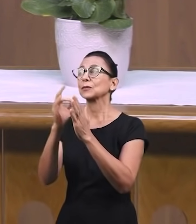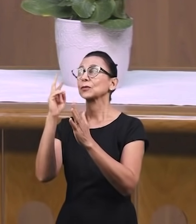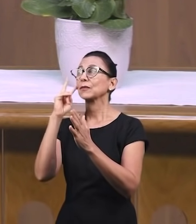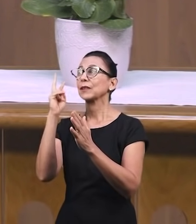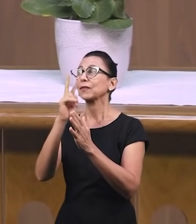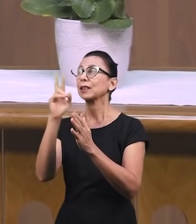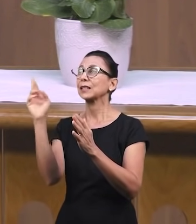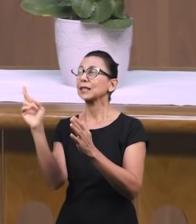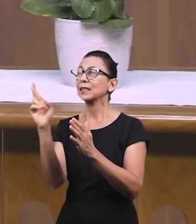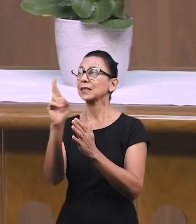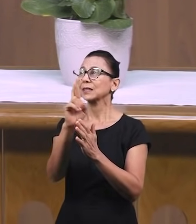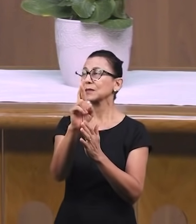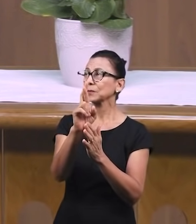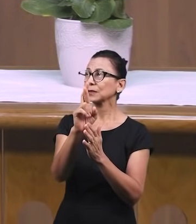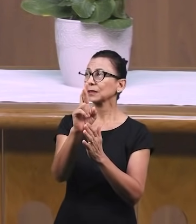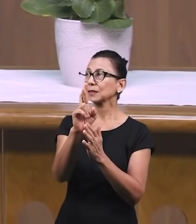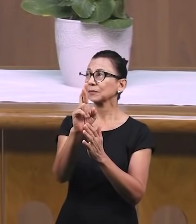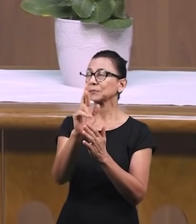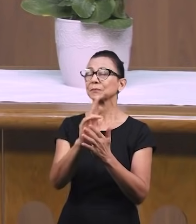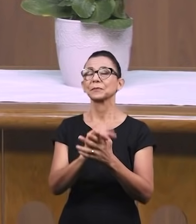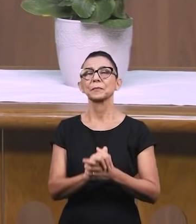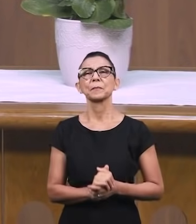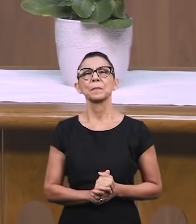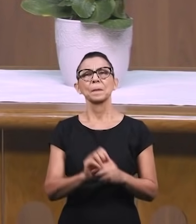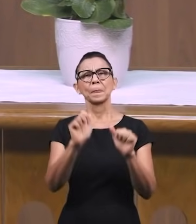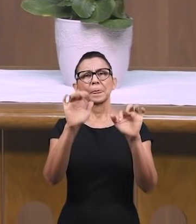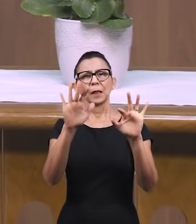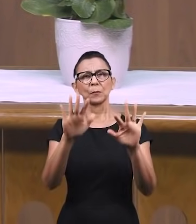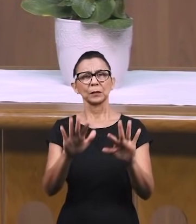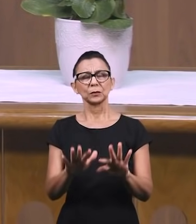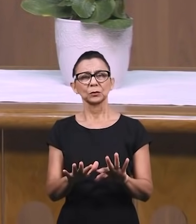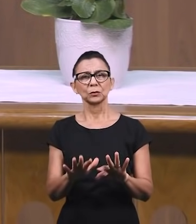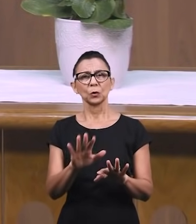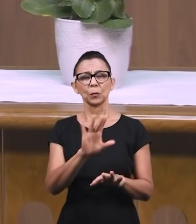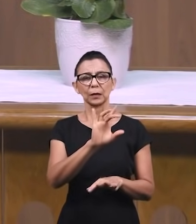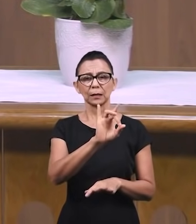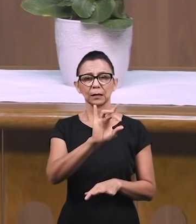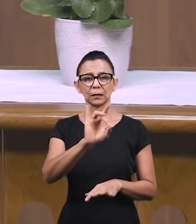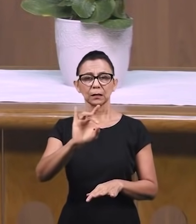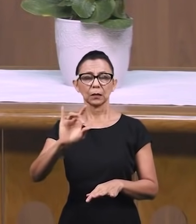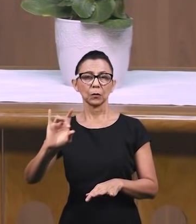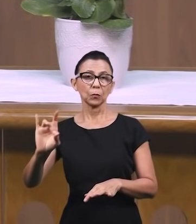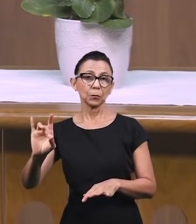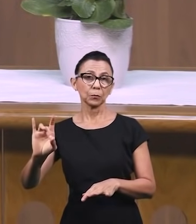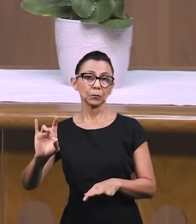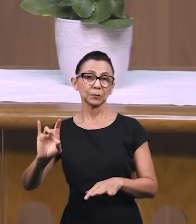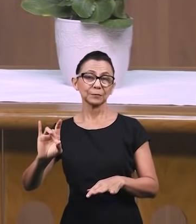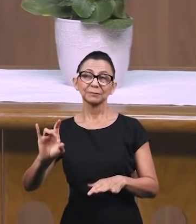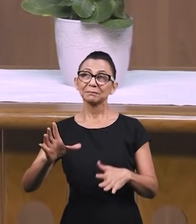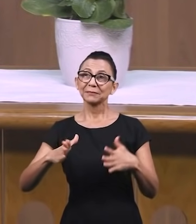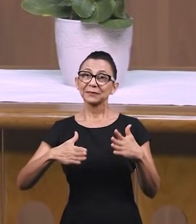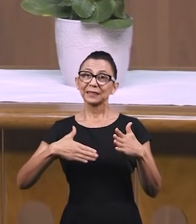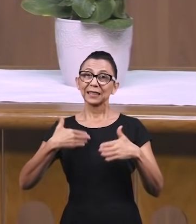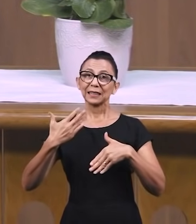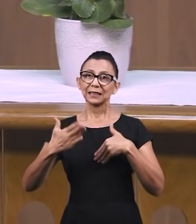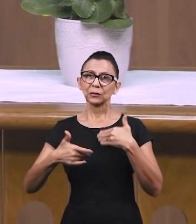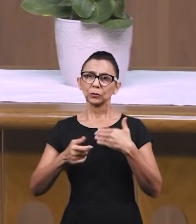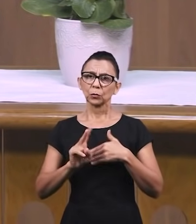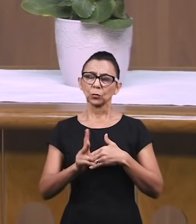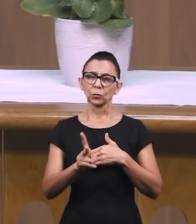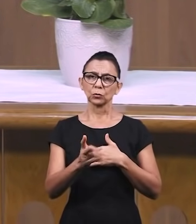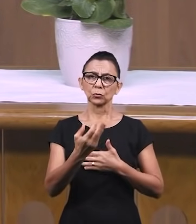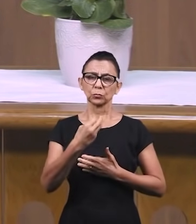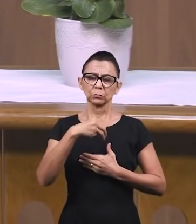que estão participando desse momento de culto. Abençoa, Senhor, pedimos, cada um de nós, e que esta alegria